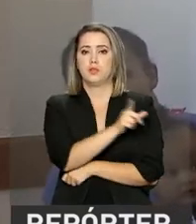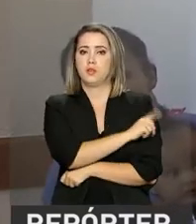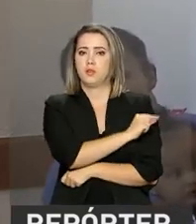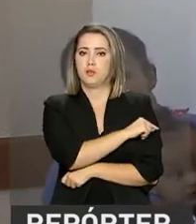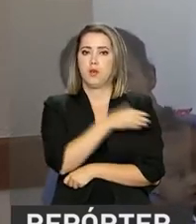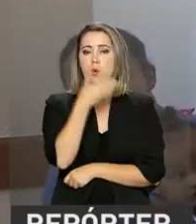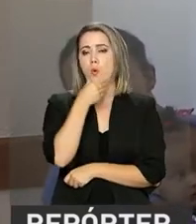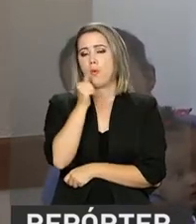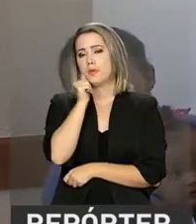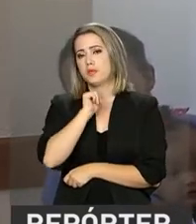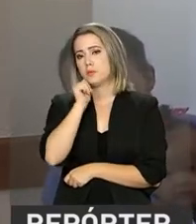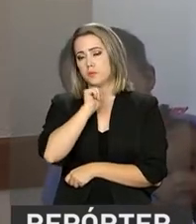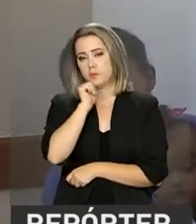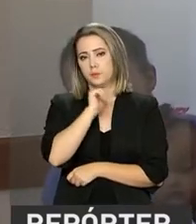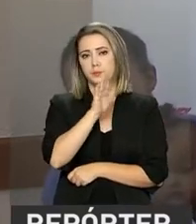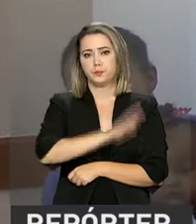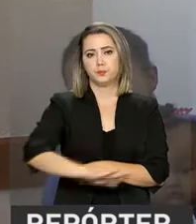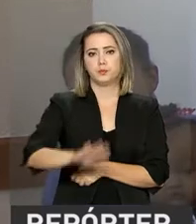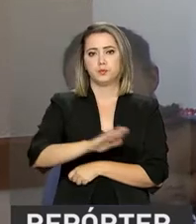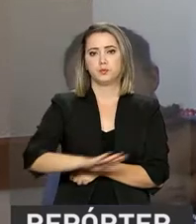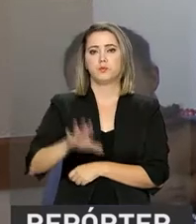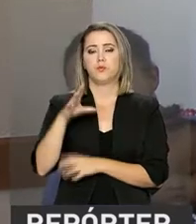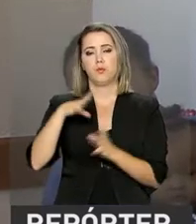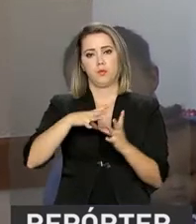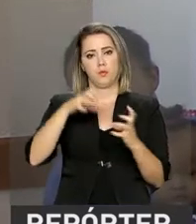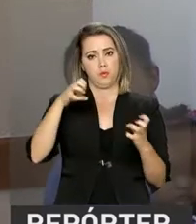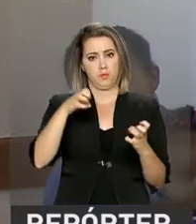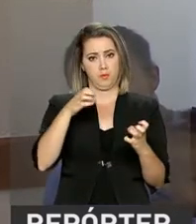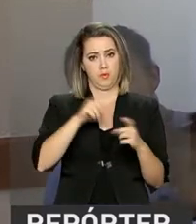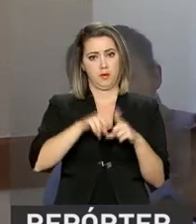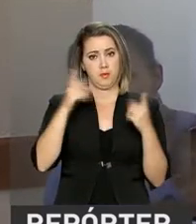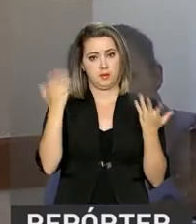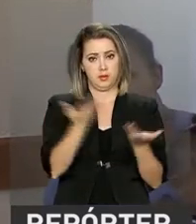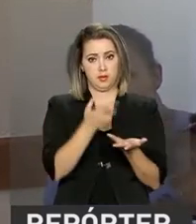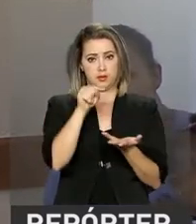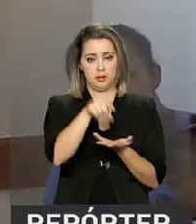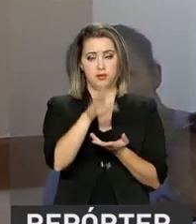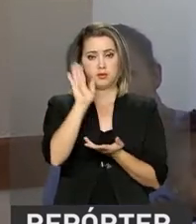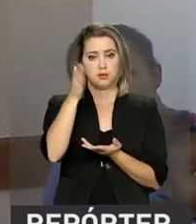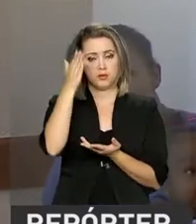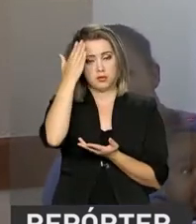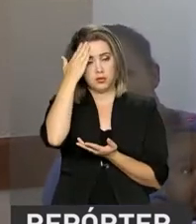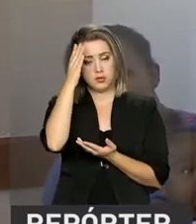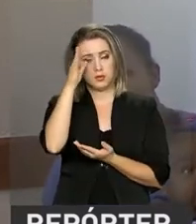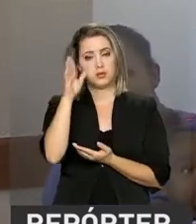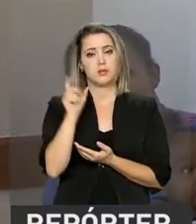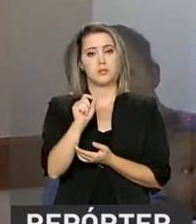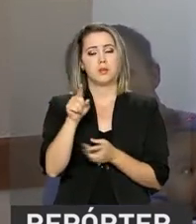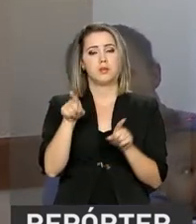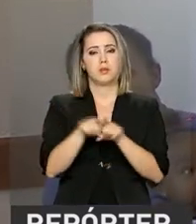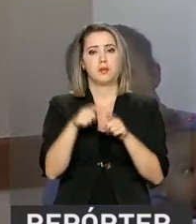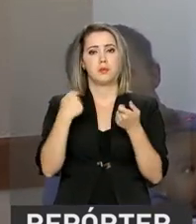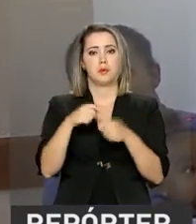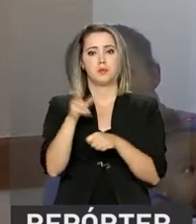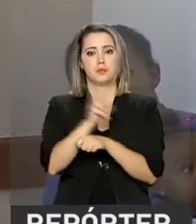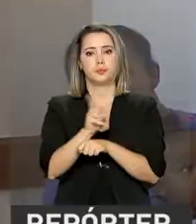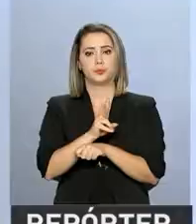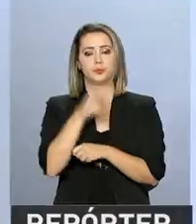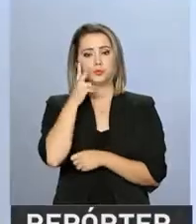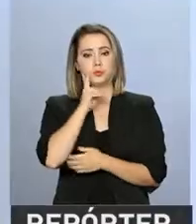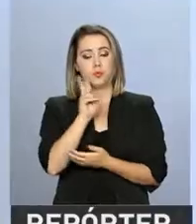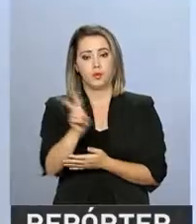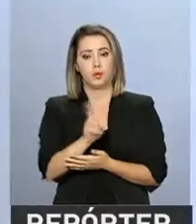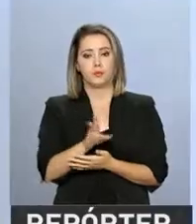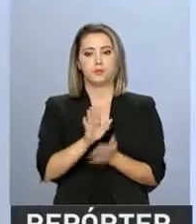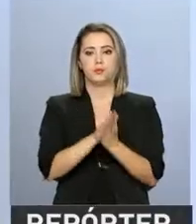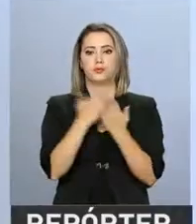para homens, mulheres, crianças e idosos. Agora a vendedora aprendeu que também precisa ficar de olho no cartão de vacina.